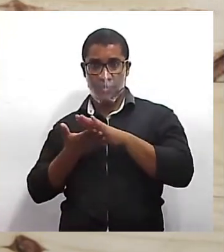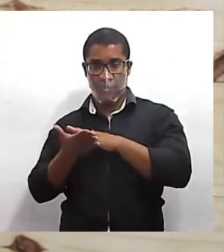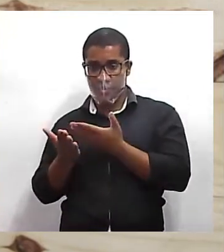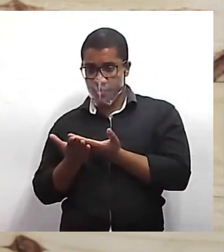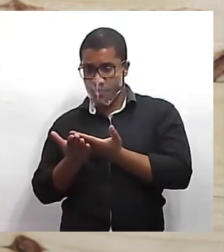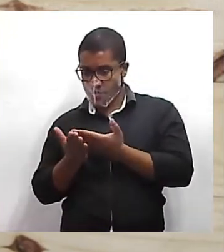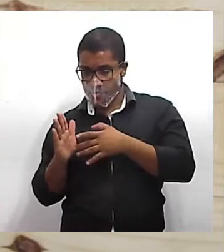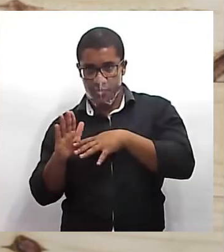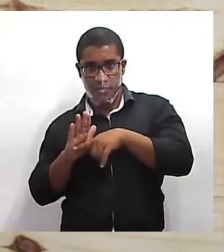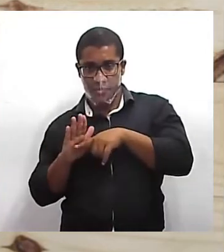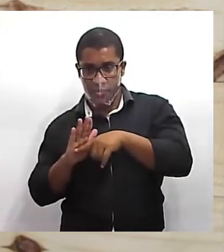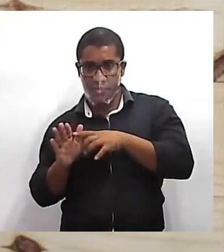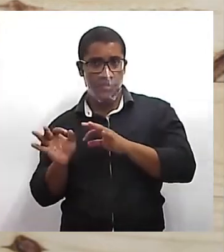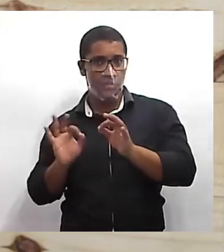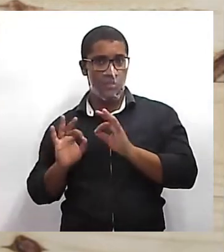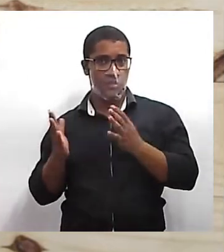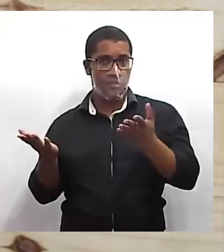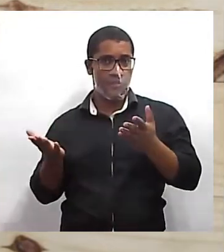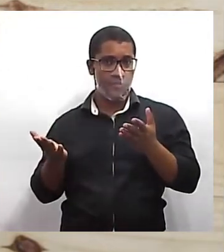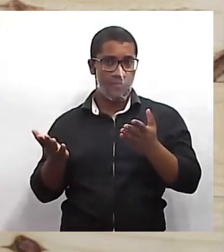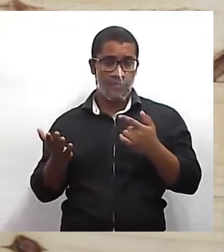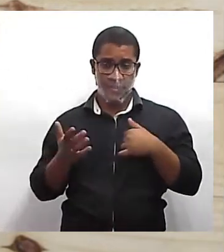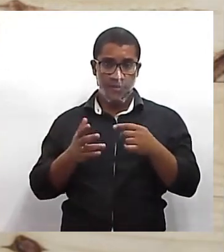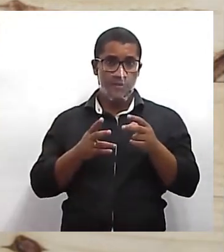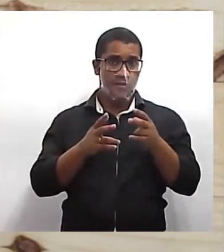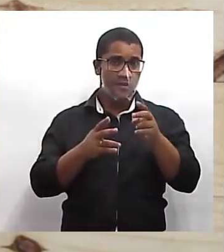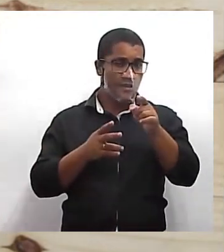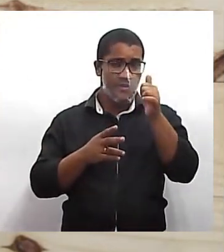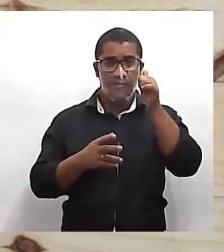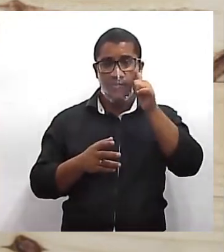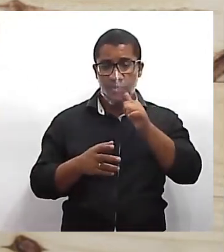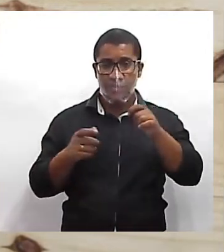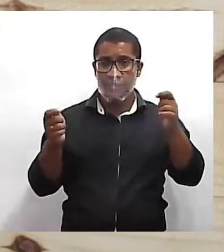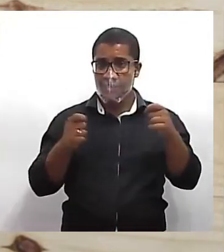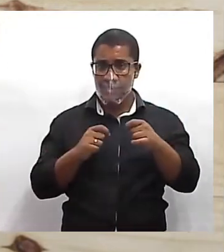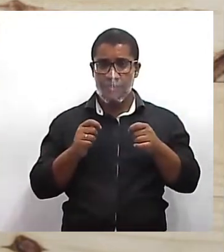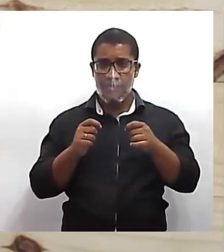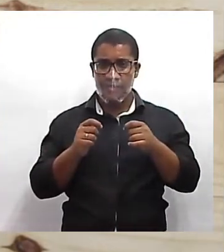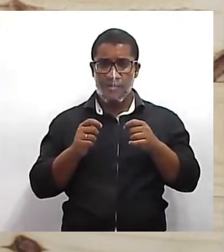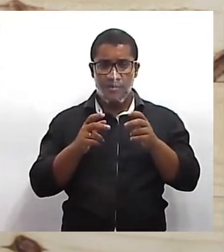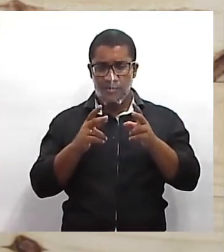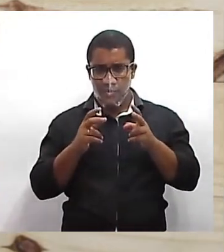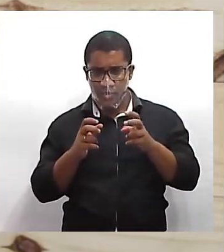para perceber esse tipo de situação? Como uma mulher pode se perceber